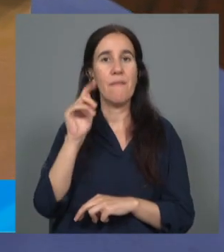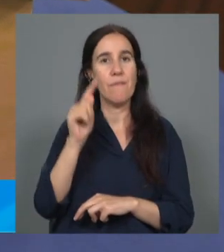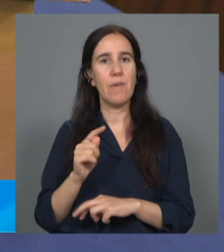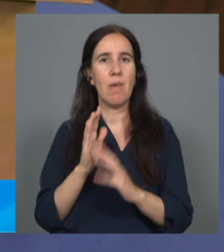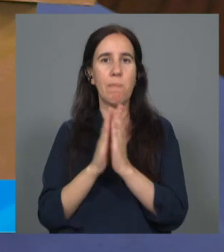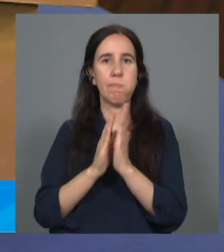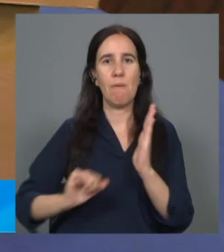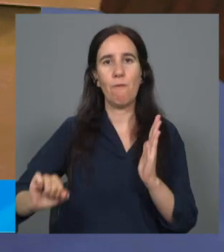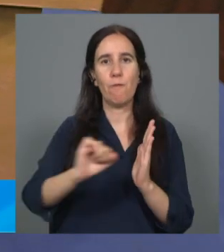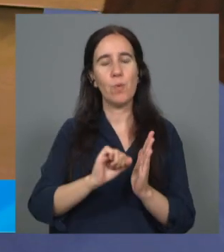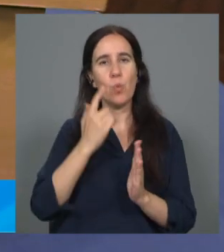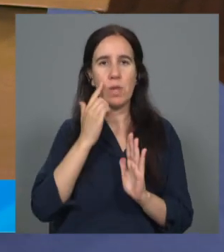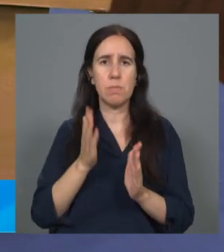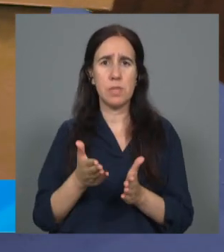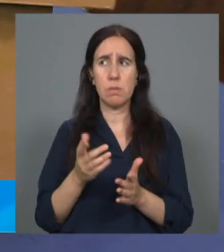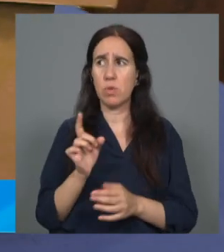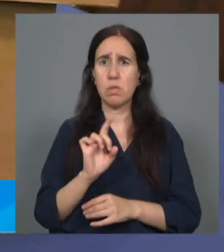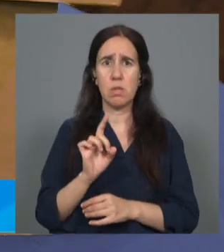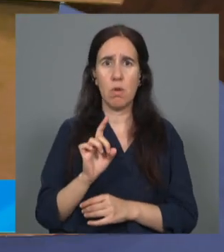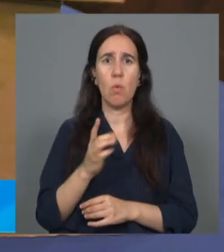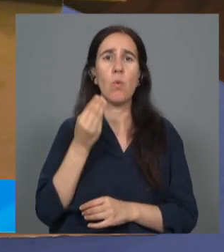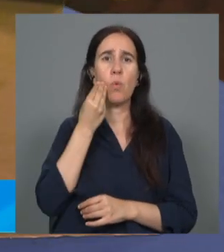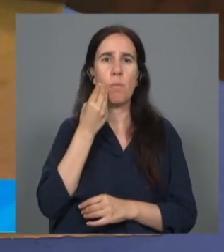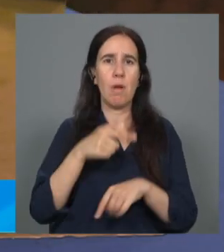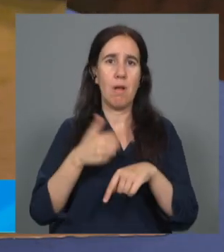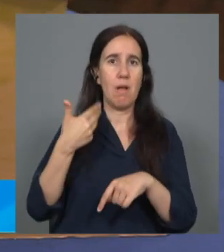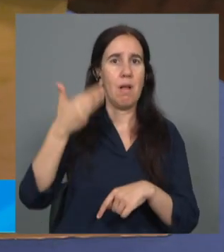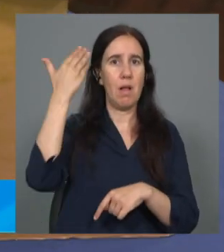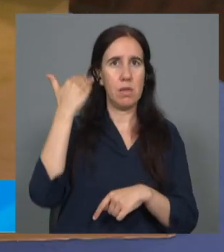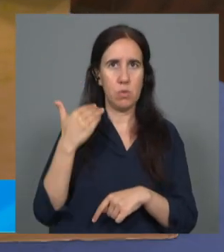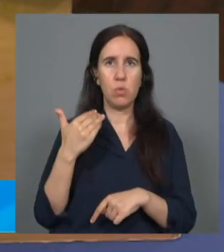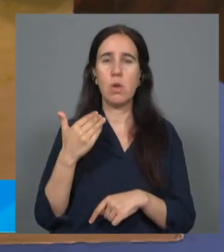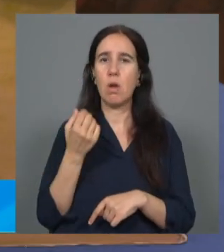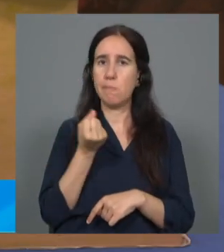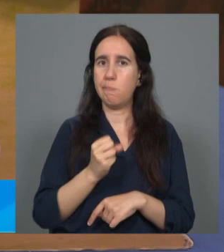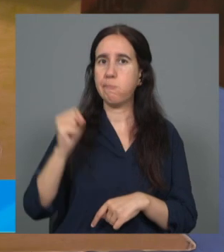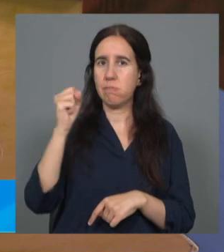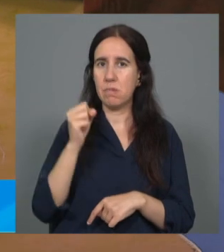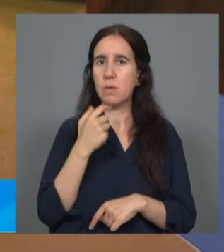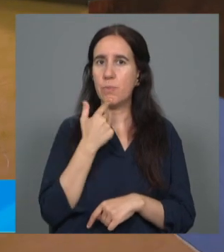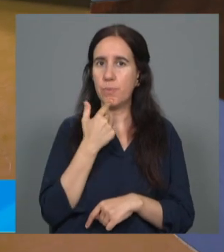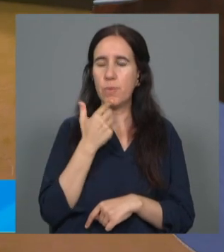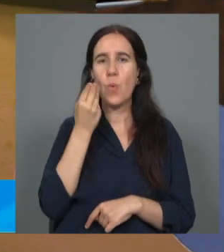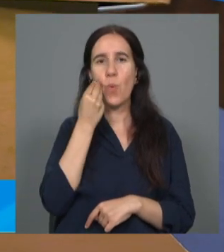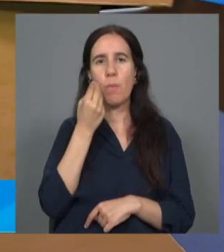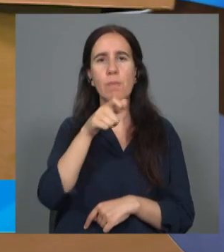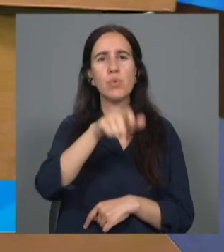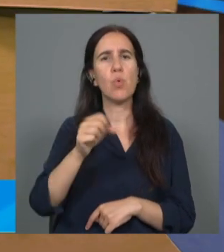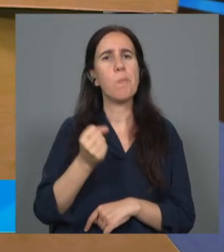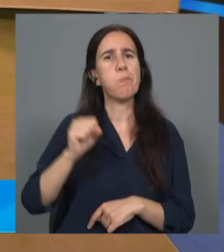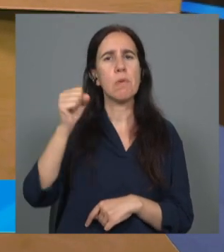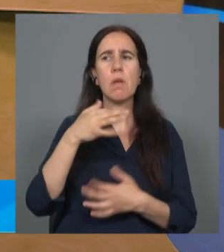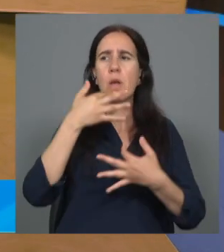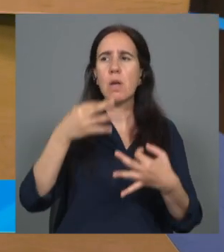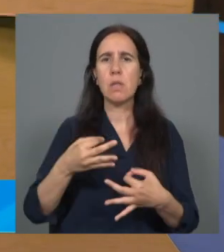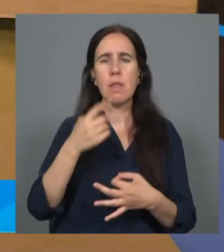religião. Porque senão, como é que a vamos, e naquela altura era um tempo de grandes heresias, como é que vamos, digamos, convencer os hereges de que estão